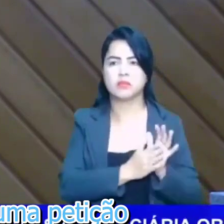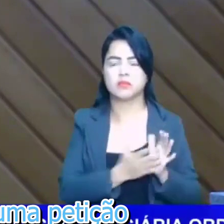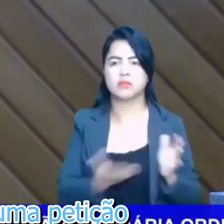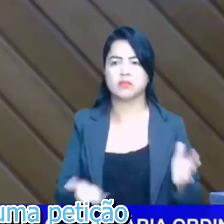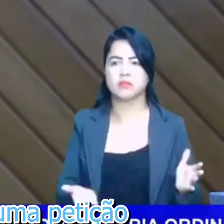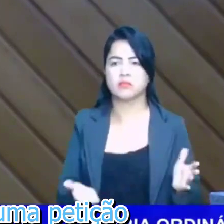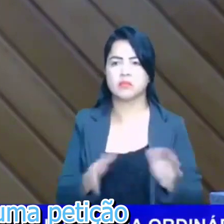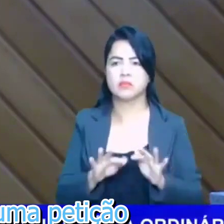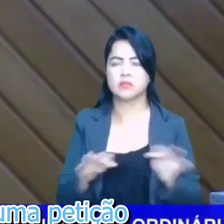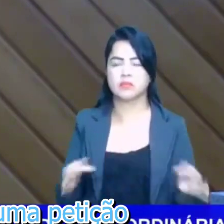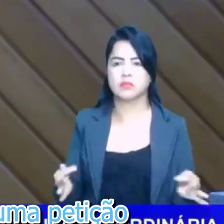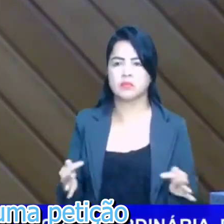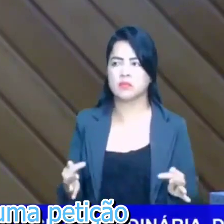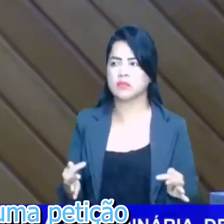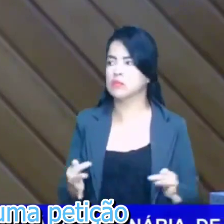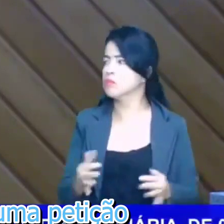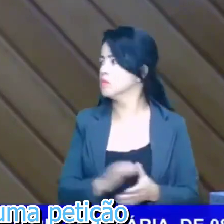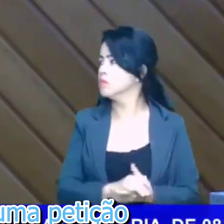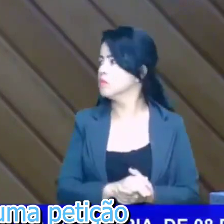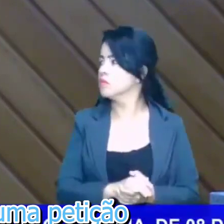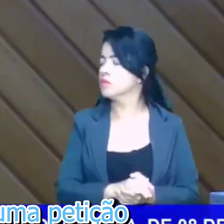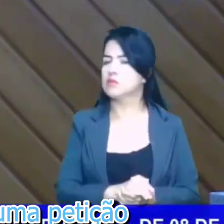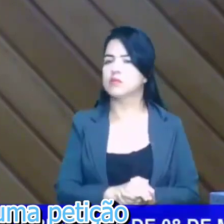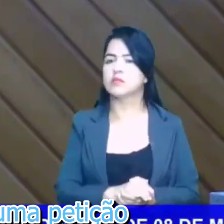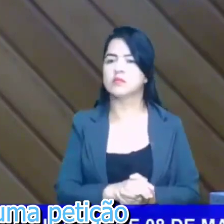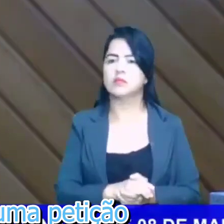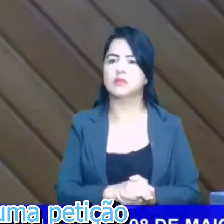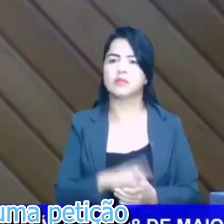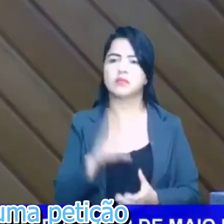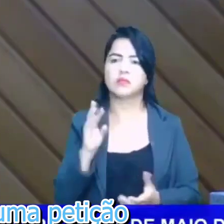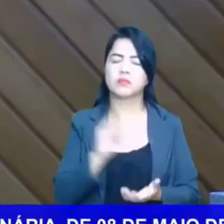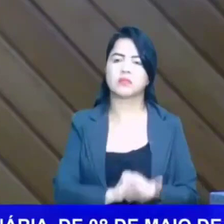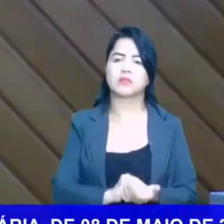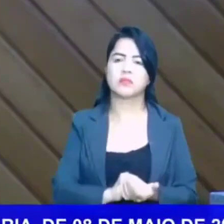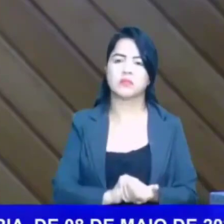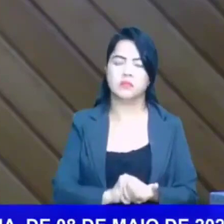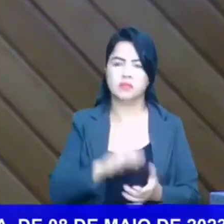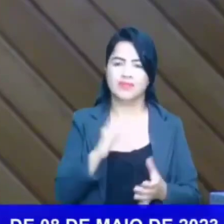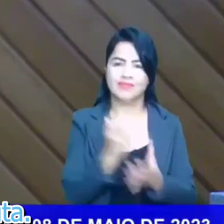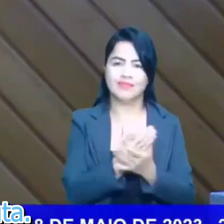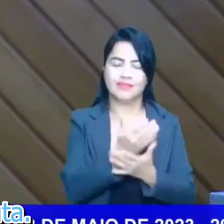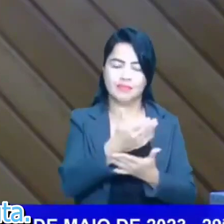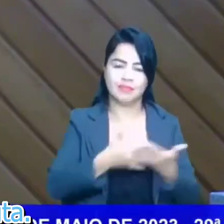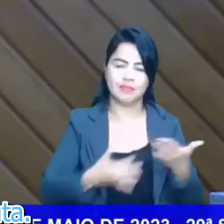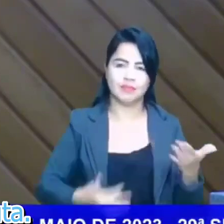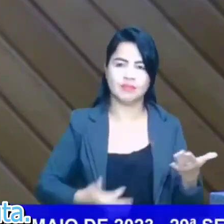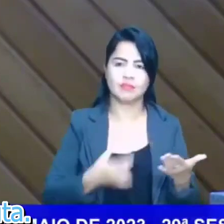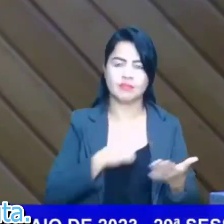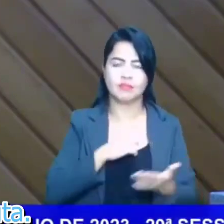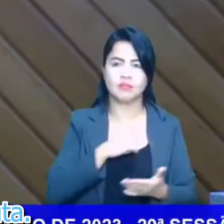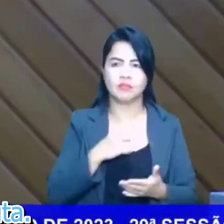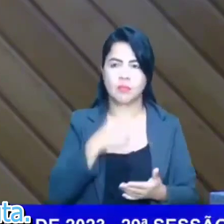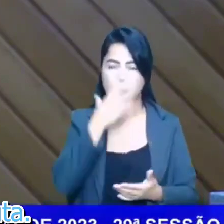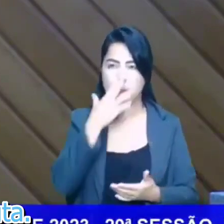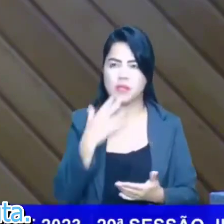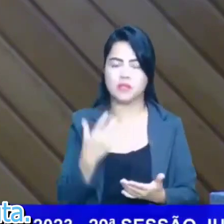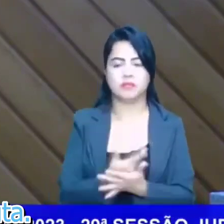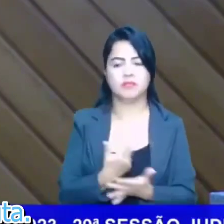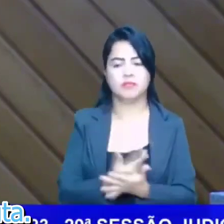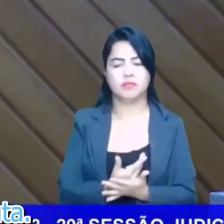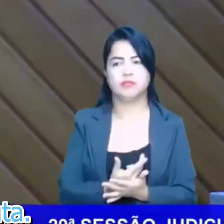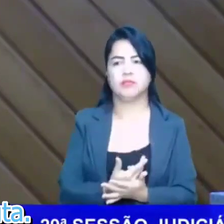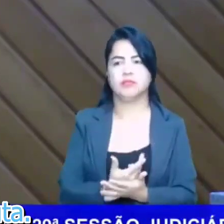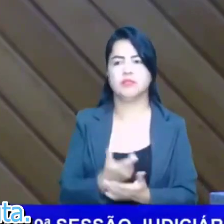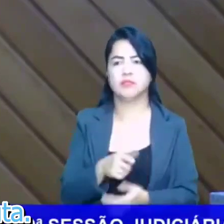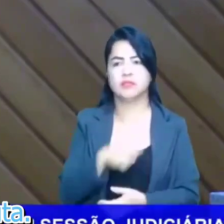foi simplesmente colocado numa petição de maneira leviana.